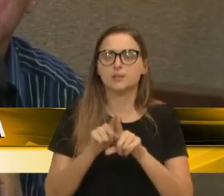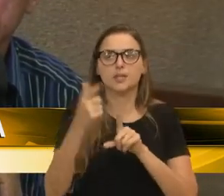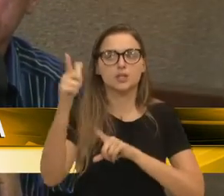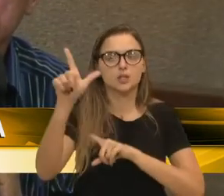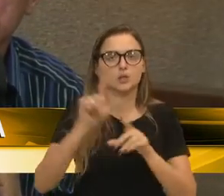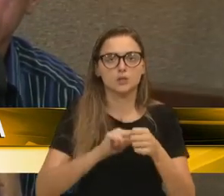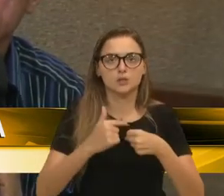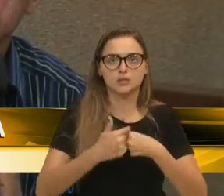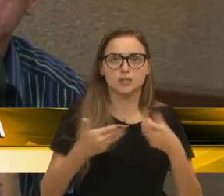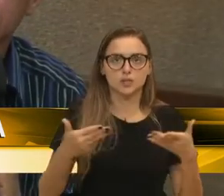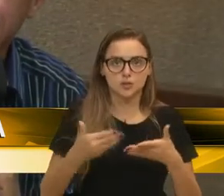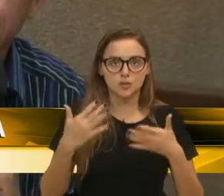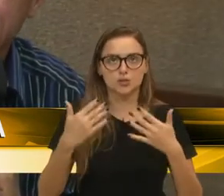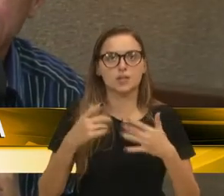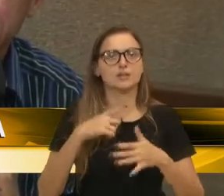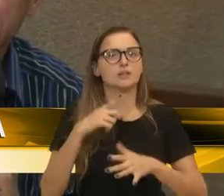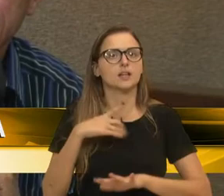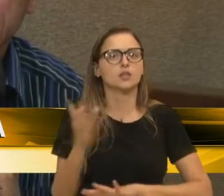já evoluíram, estabelecendo